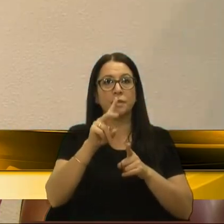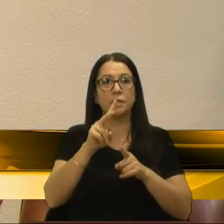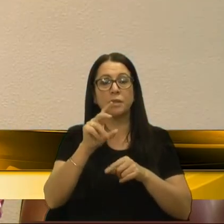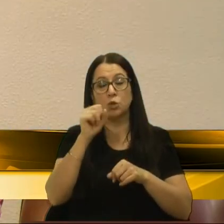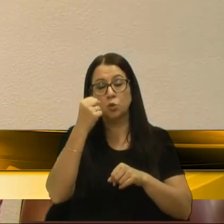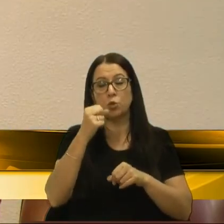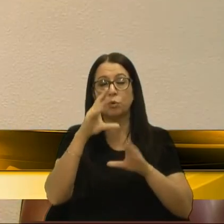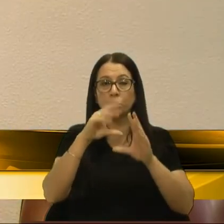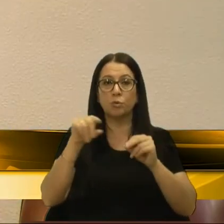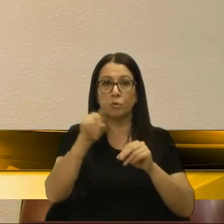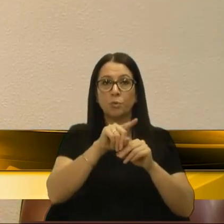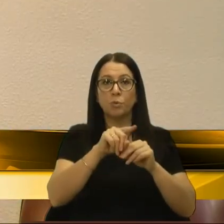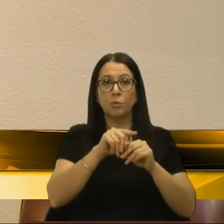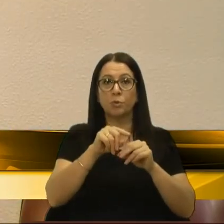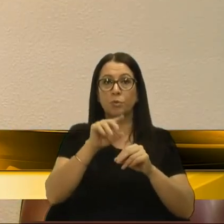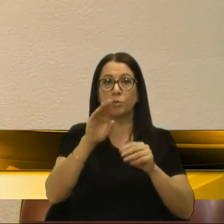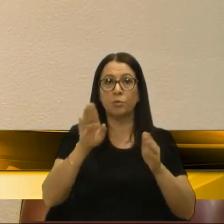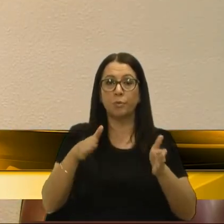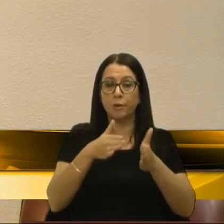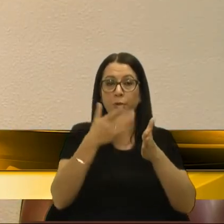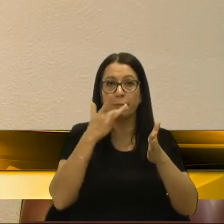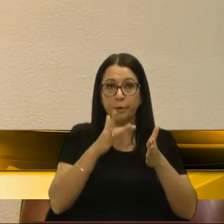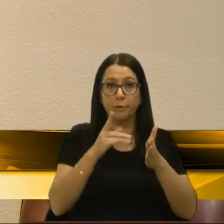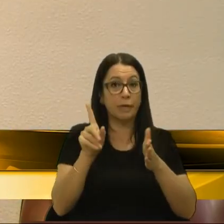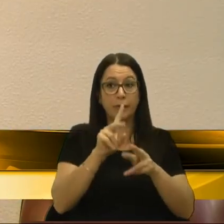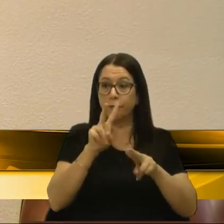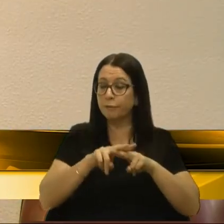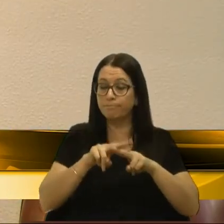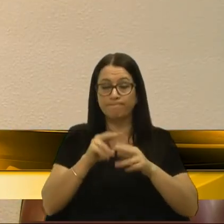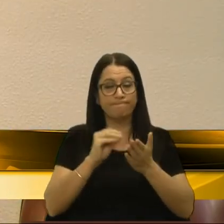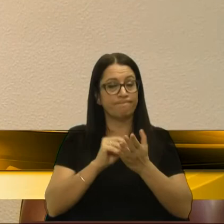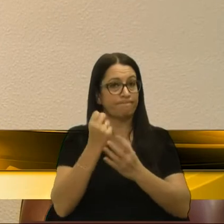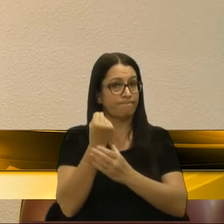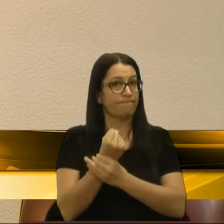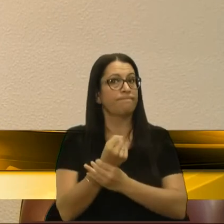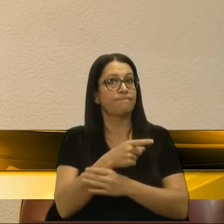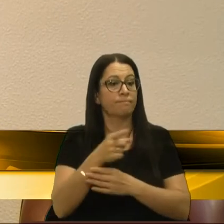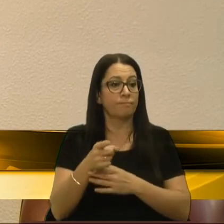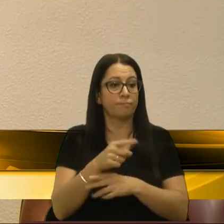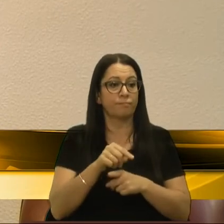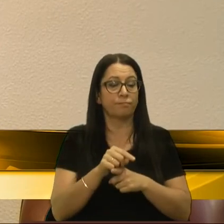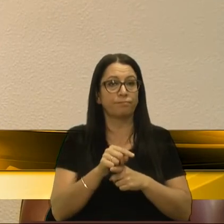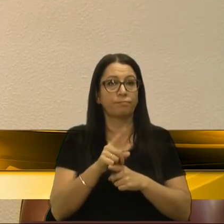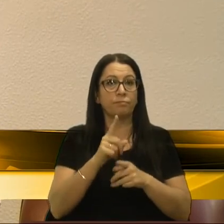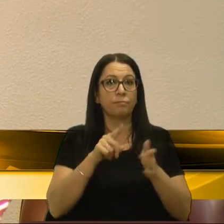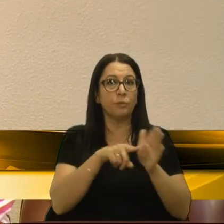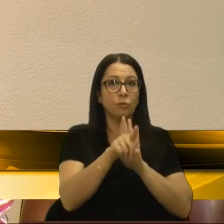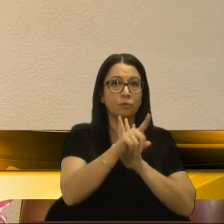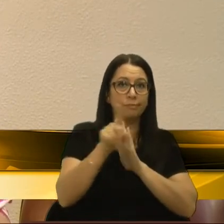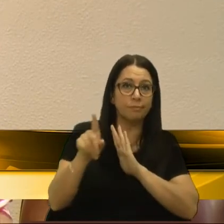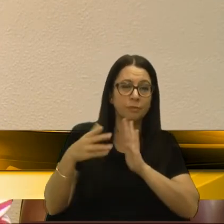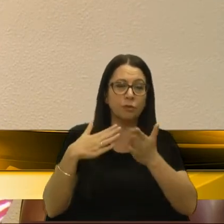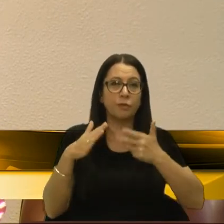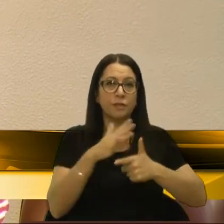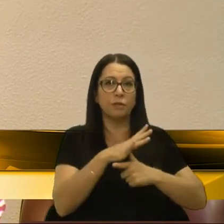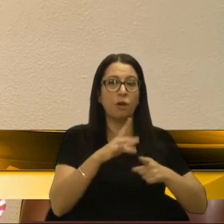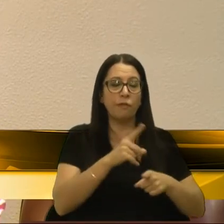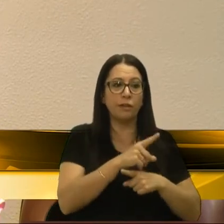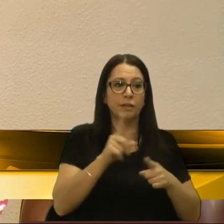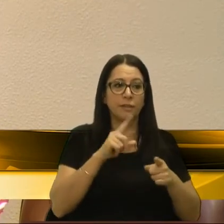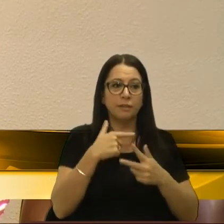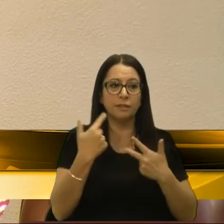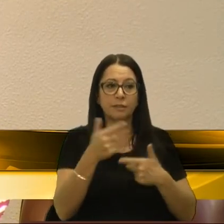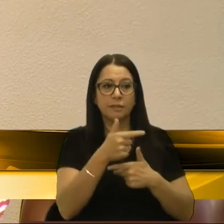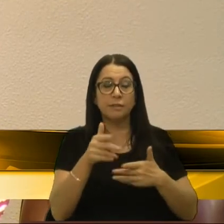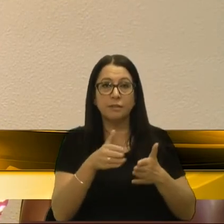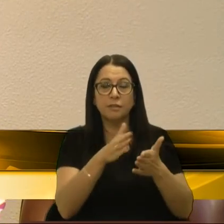né? Então fica cada vez mais um sentimento de insegurança e a gente se questiona, né, para onde estamos caminhando,